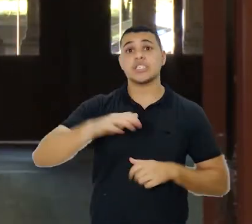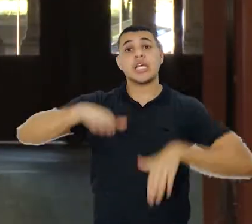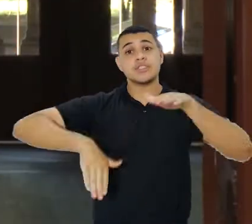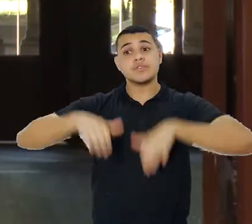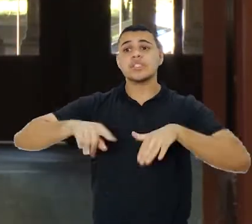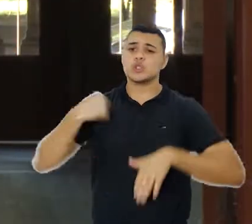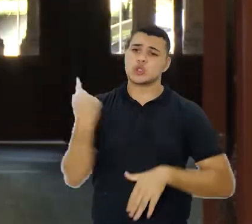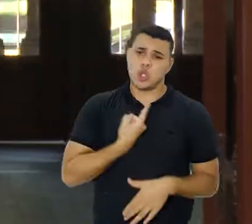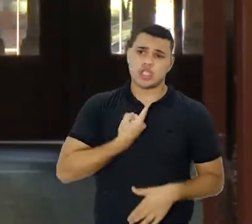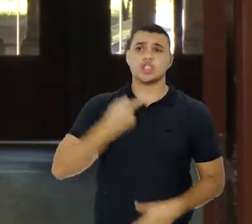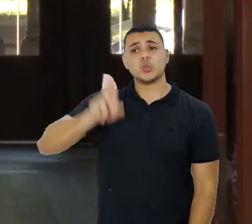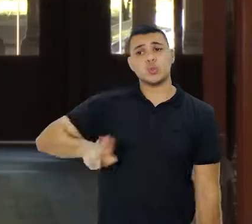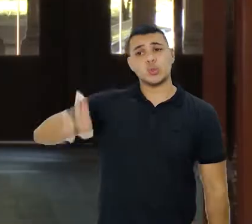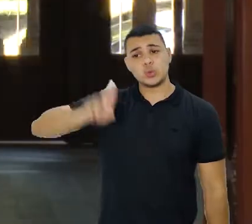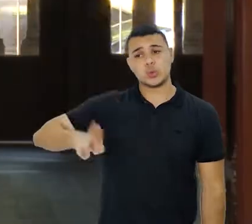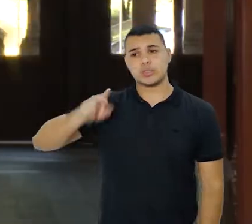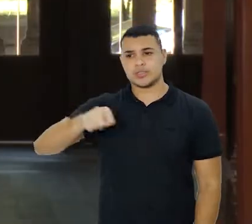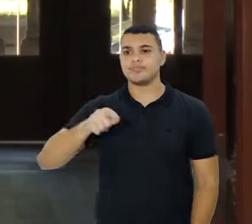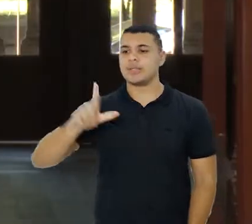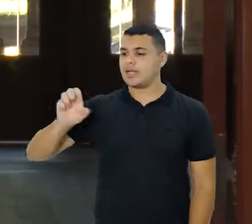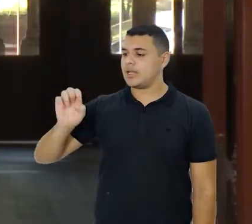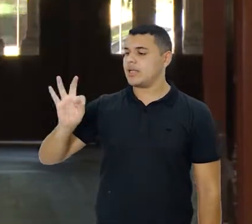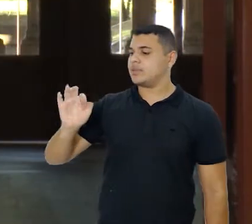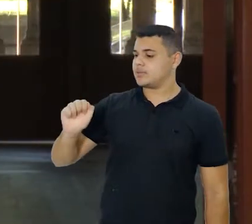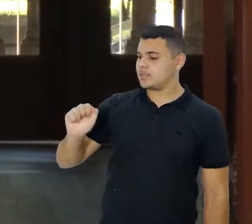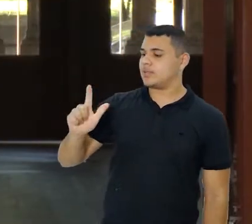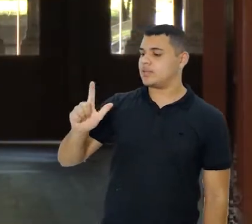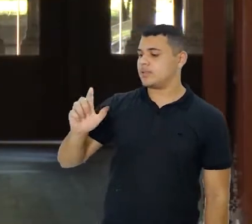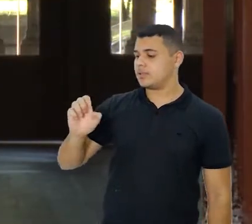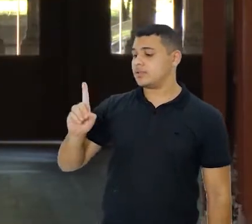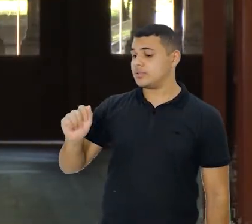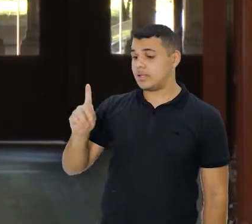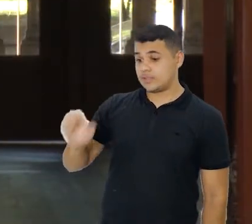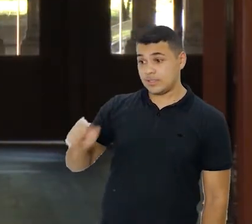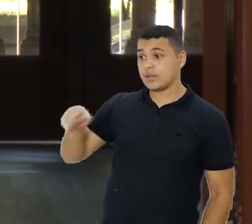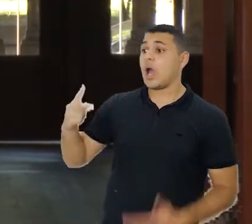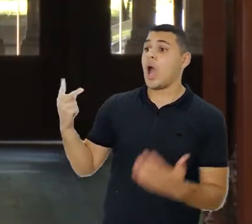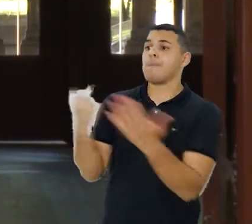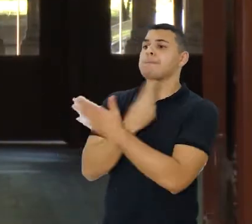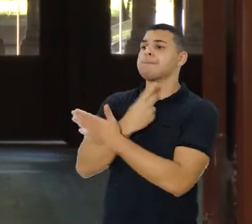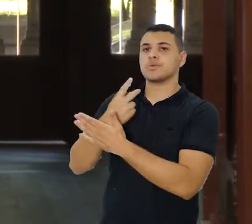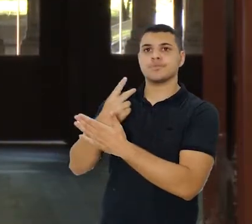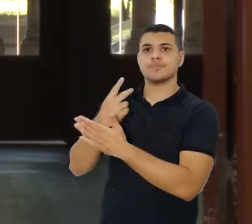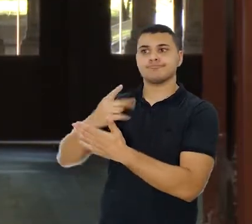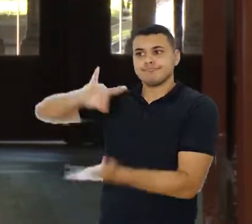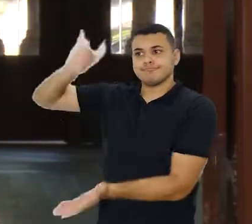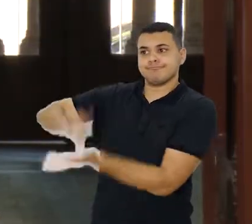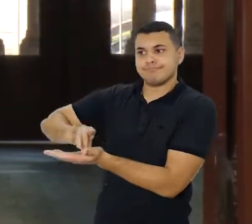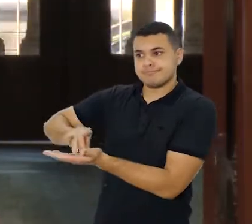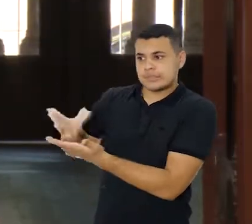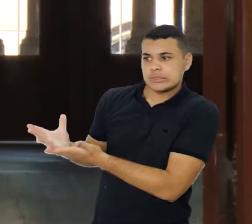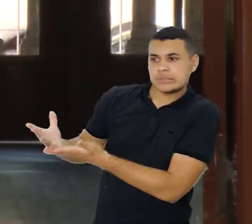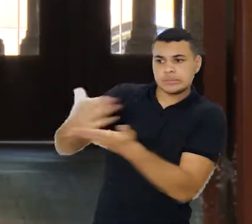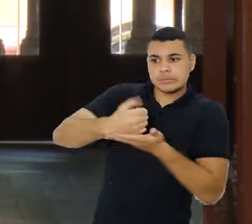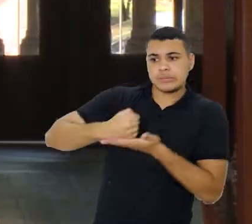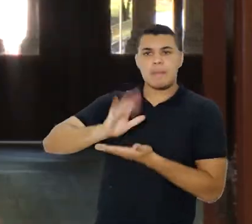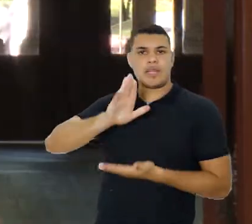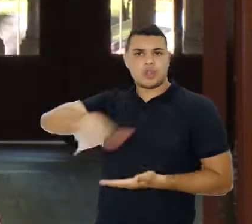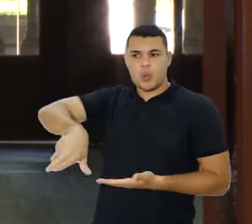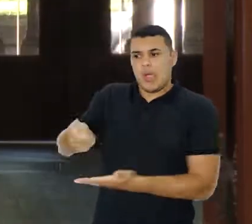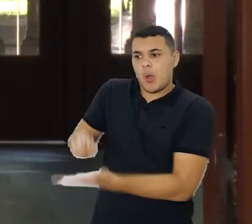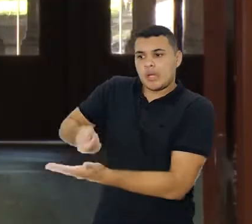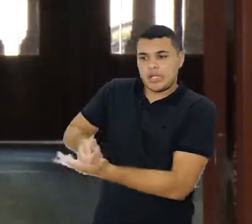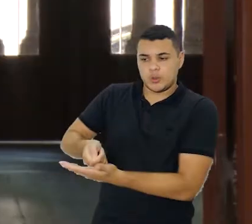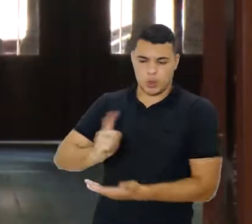Normalmente, usualmente, né, a letalidade é expressa em termos percentuais, mas não obrigatoriamente.